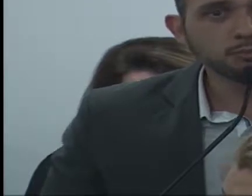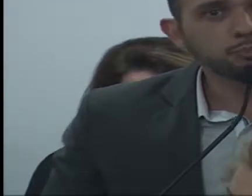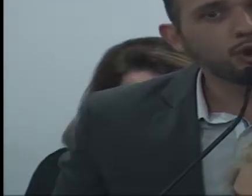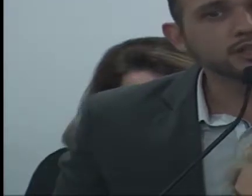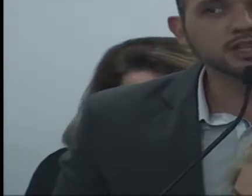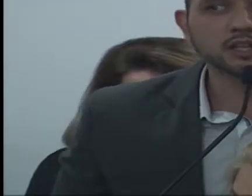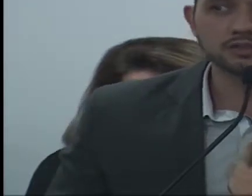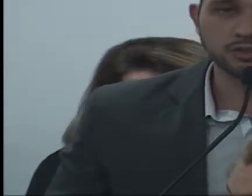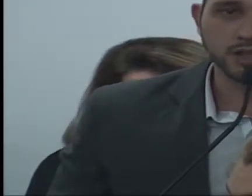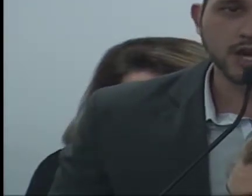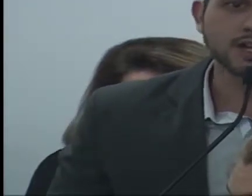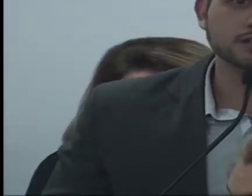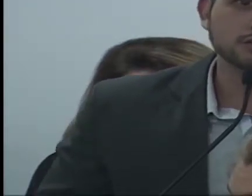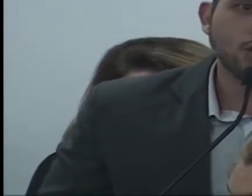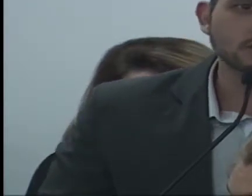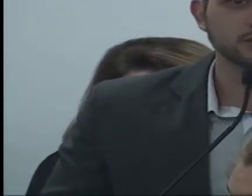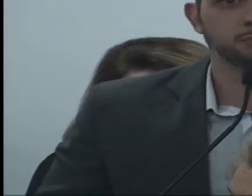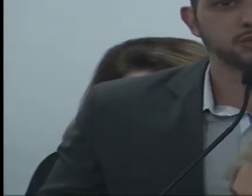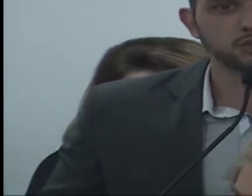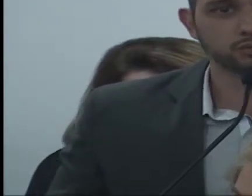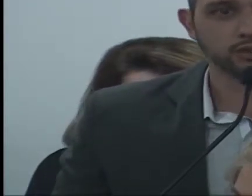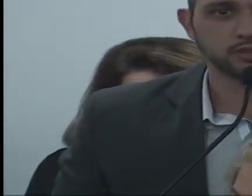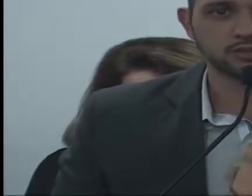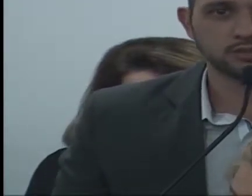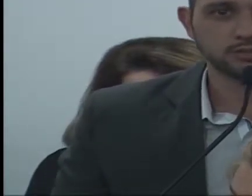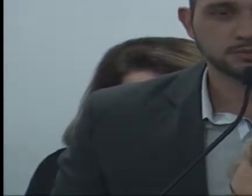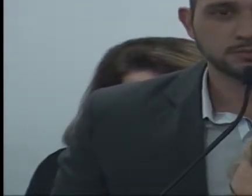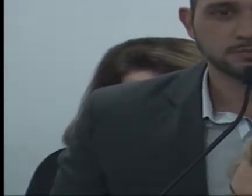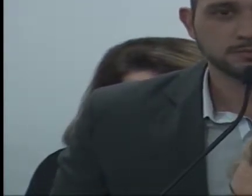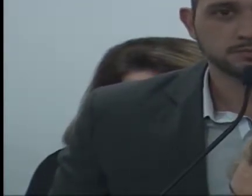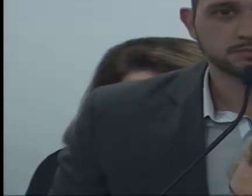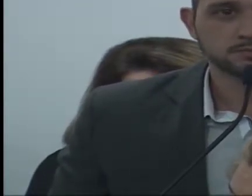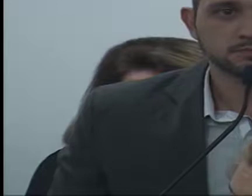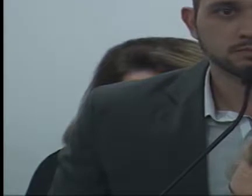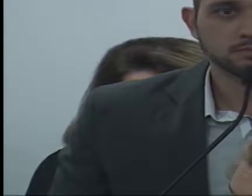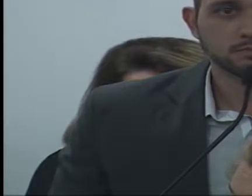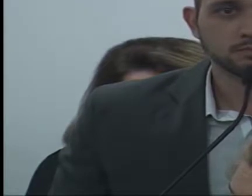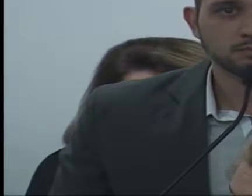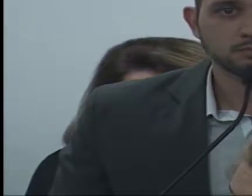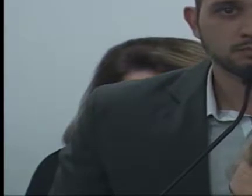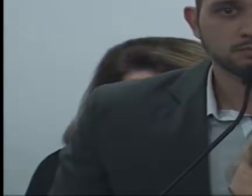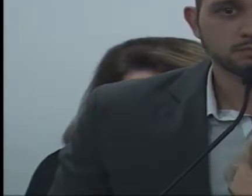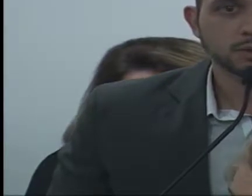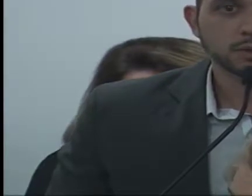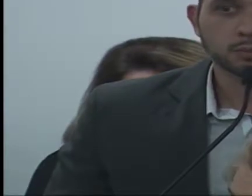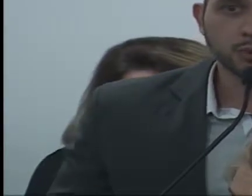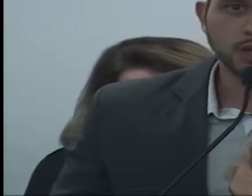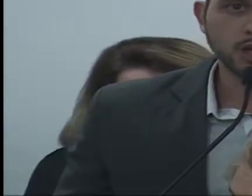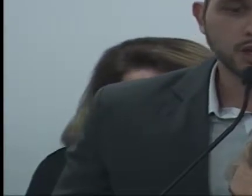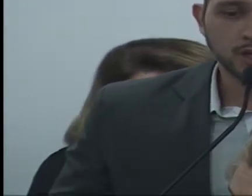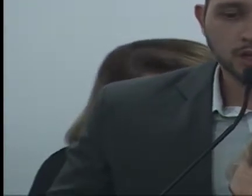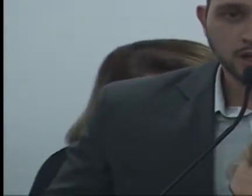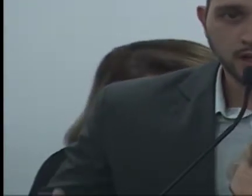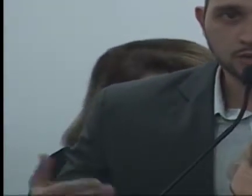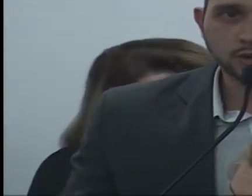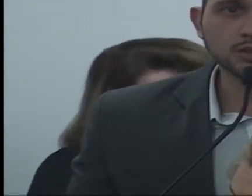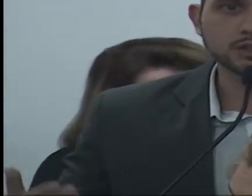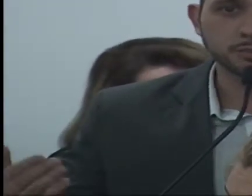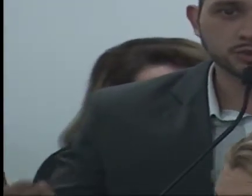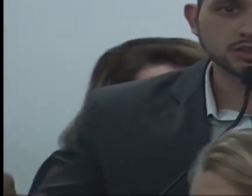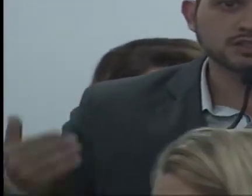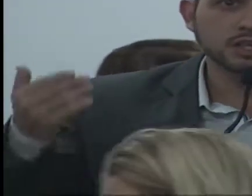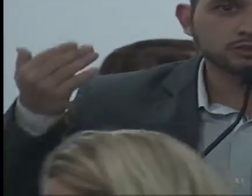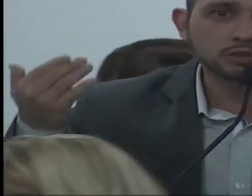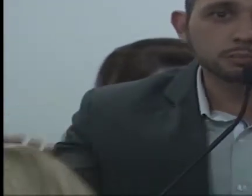E não podem questionar as nossas posições. Porque as